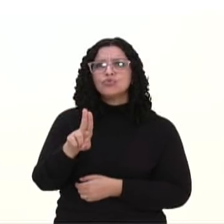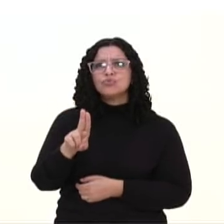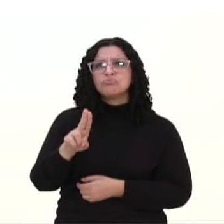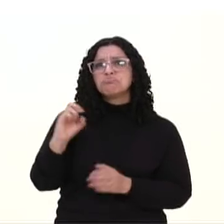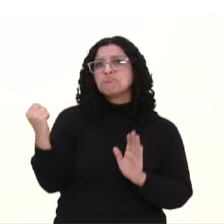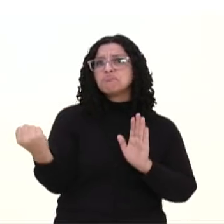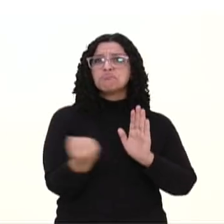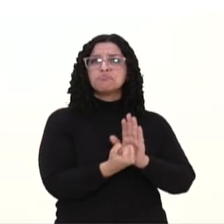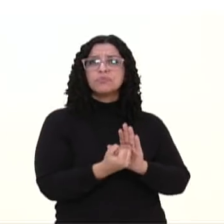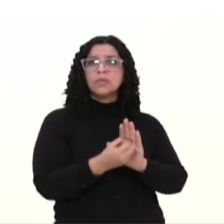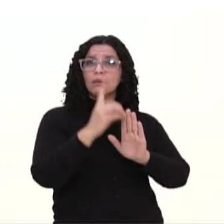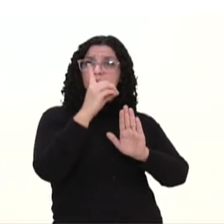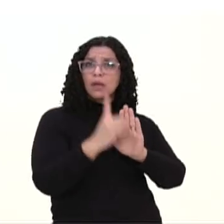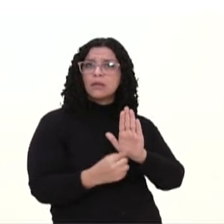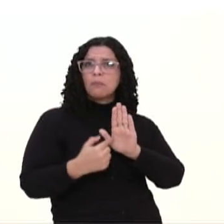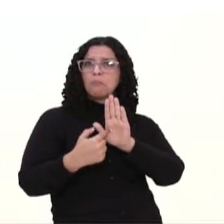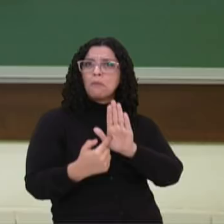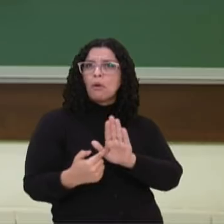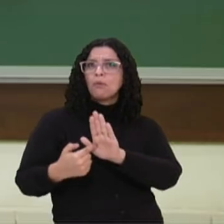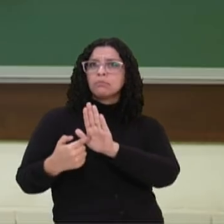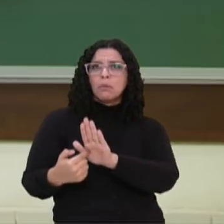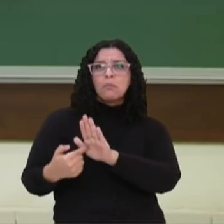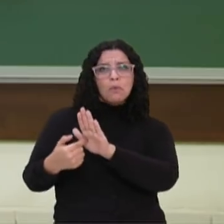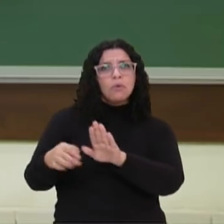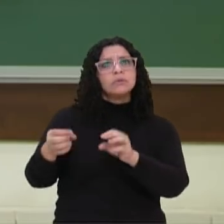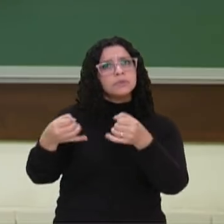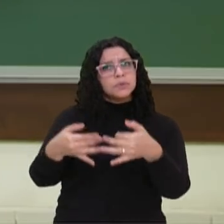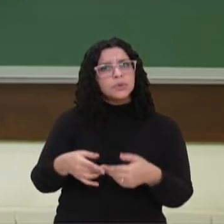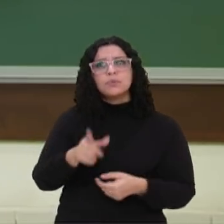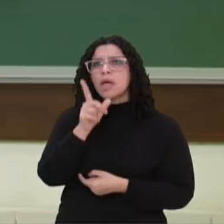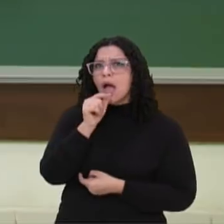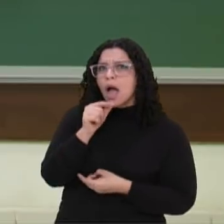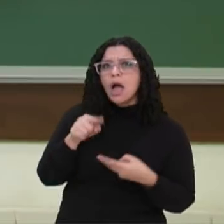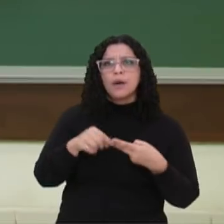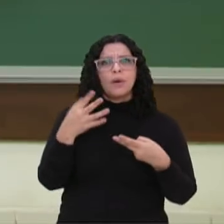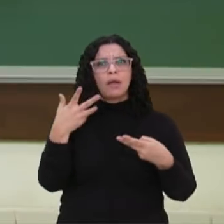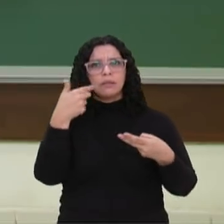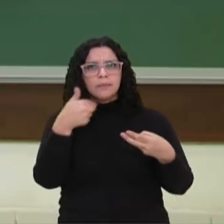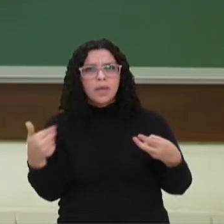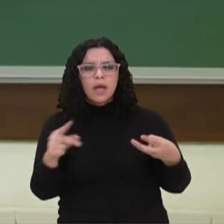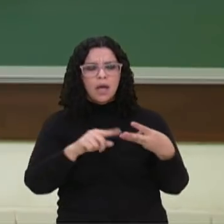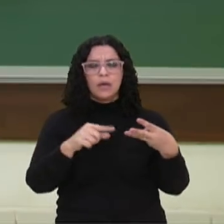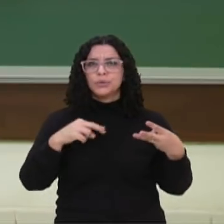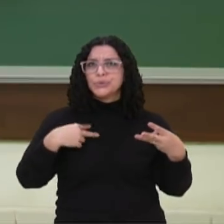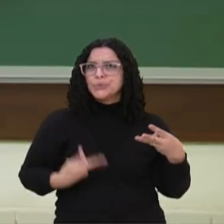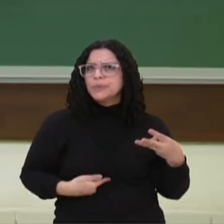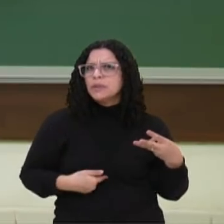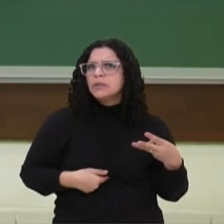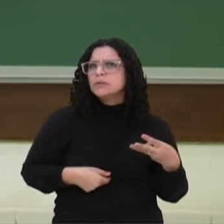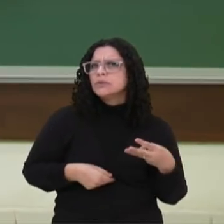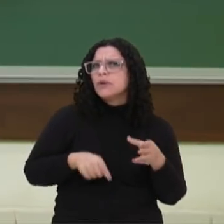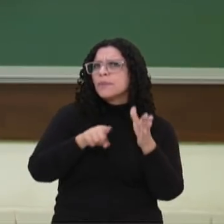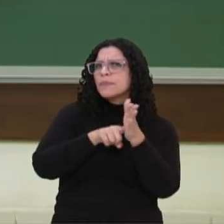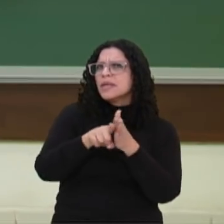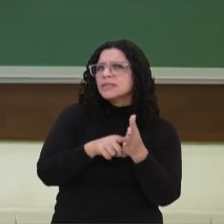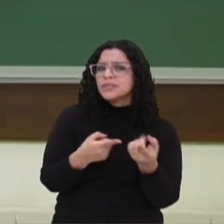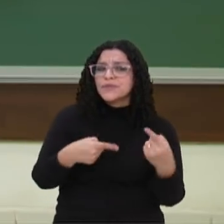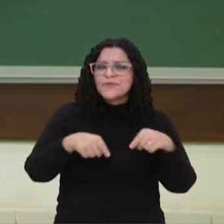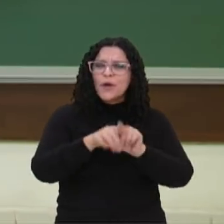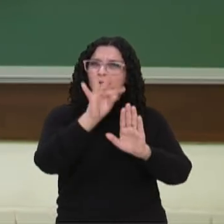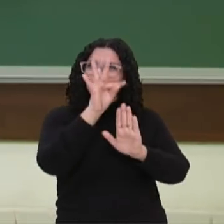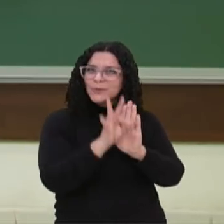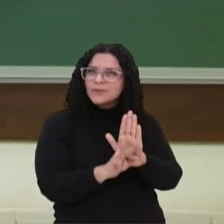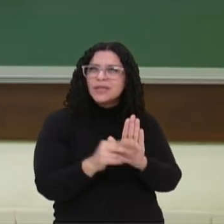né, que fez as declarações, que fez lá da água, dos animais, né? Busquem no texto, voltem